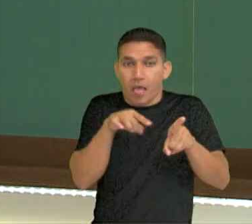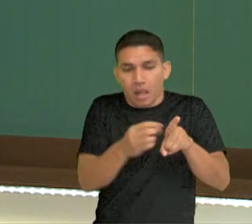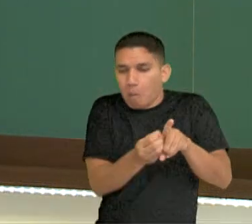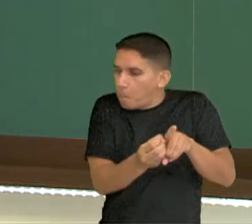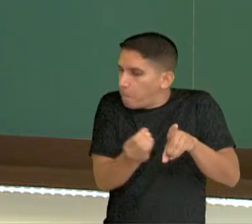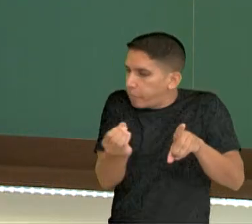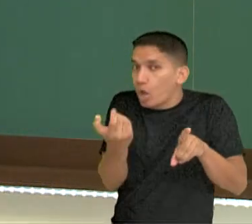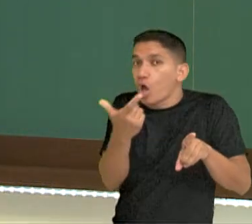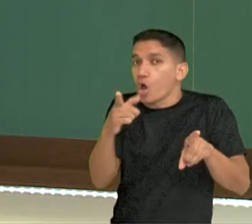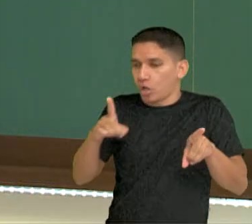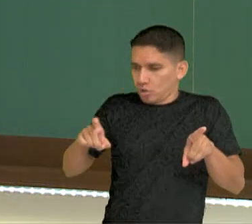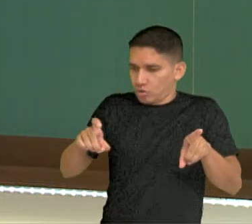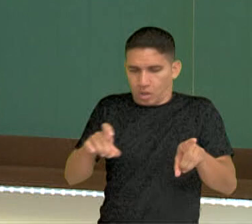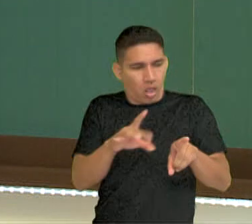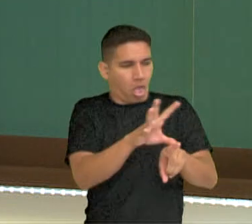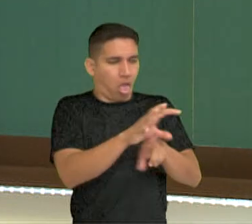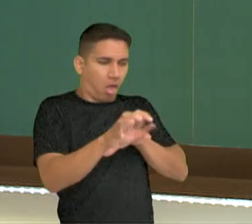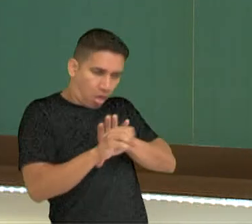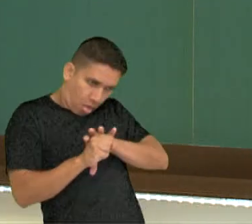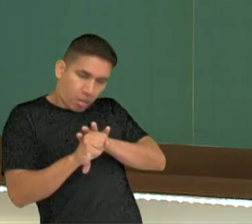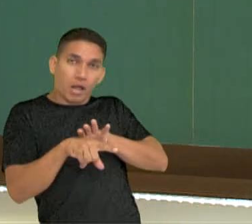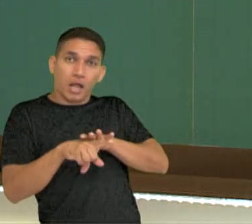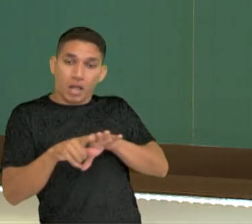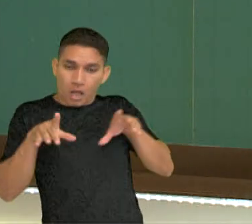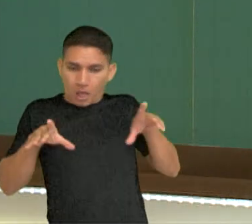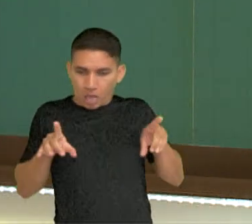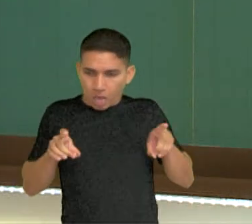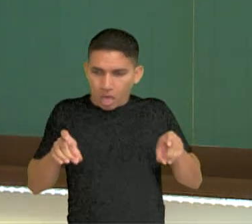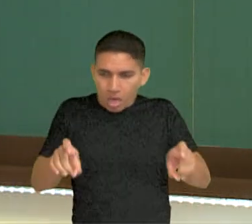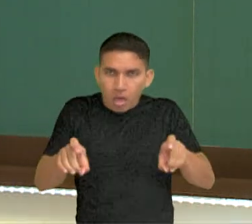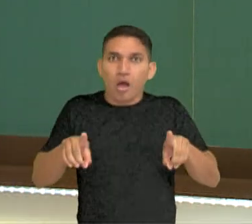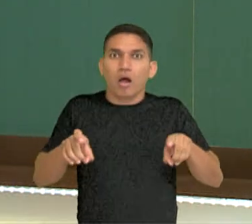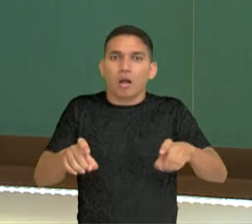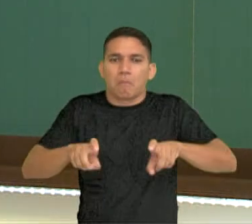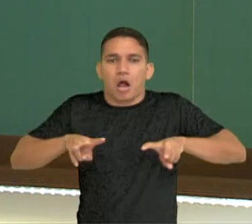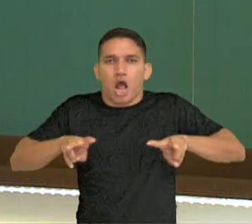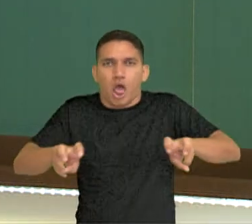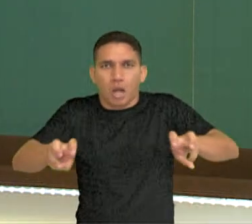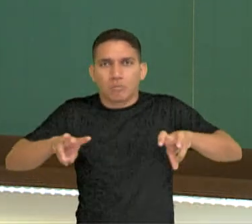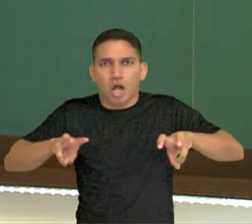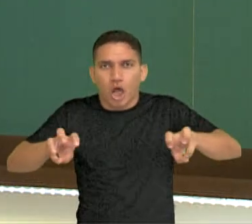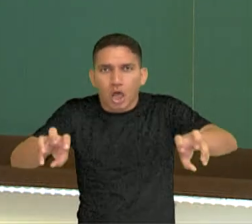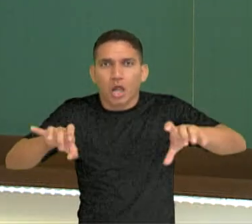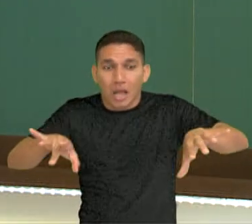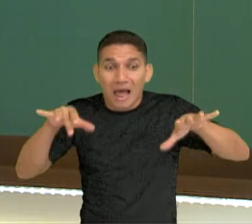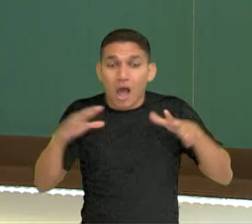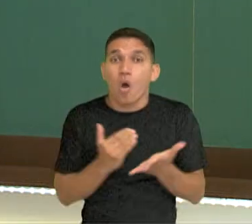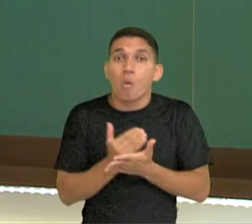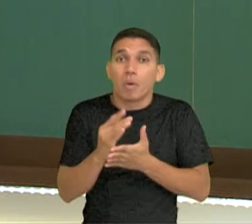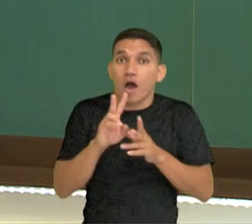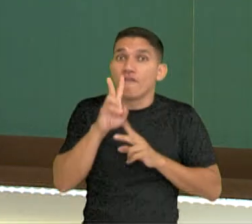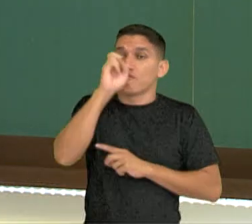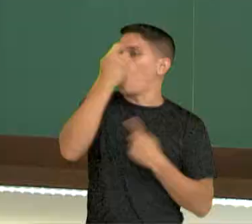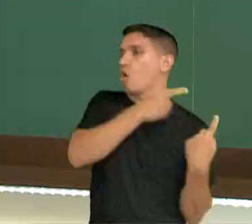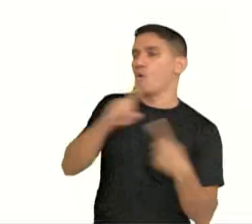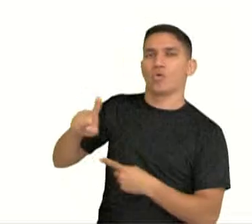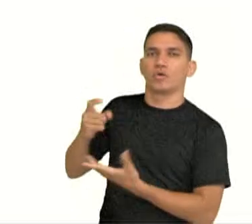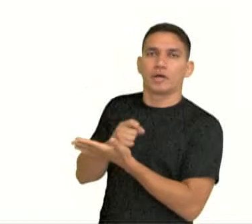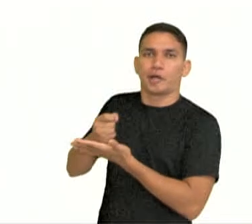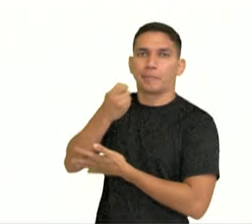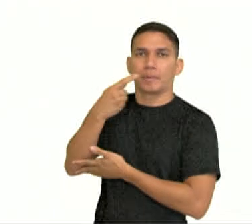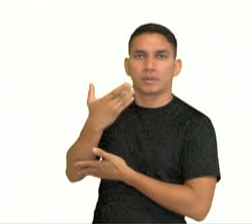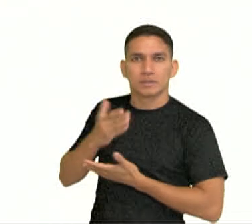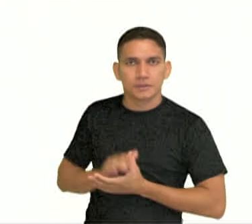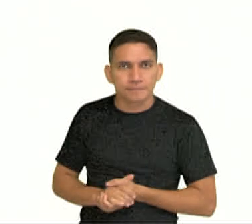seu plasmídio para uma receptora e essa acaba portando essa resistência ao remédio, certo? E do que eles são feitos?